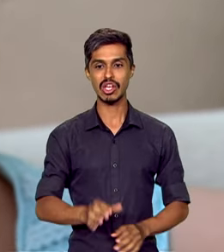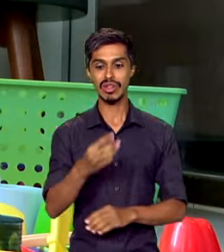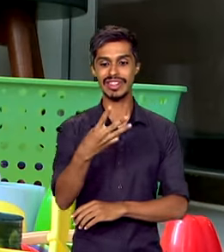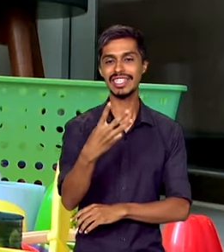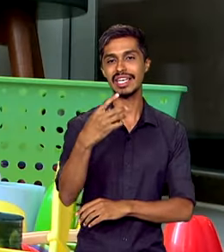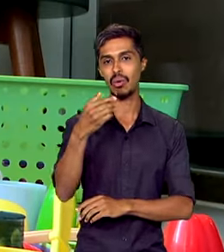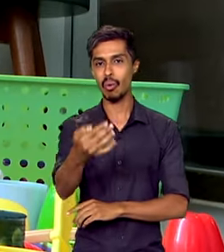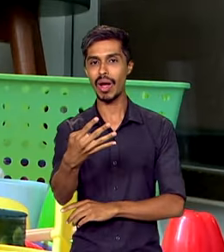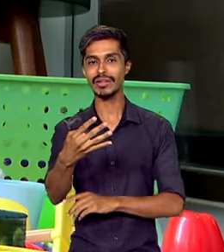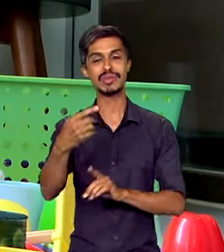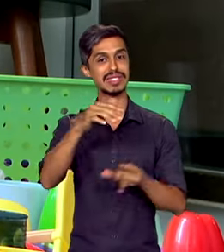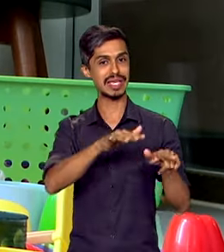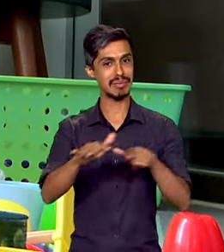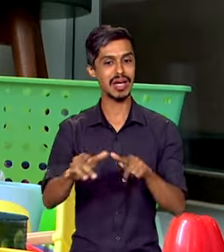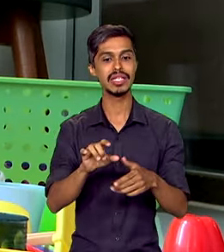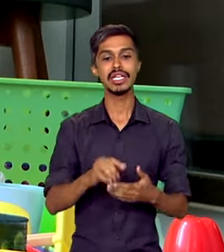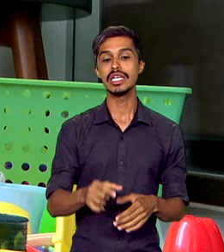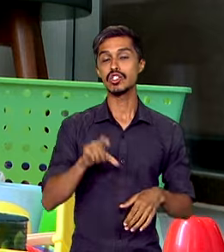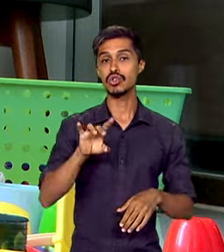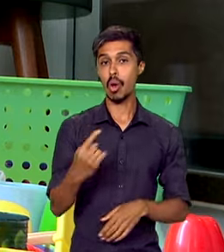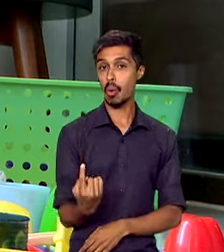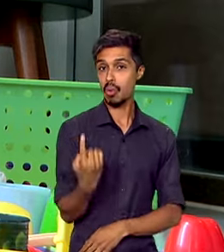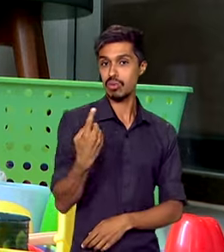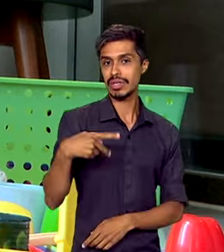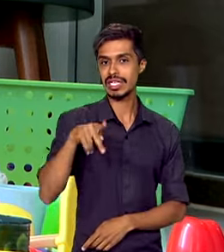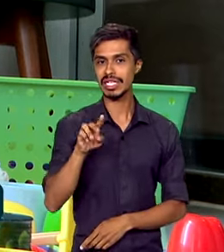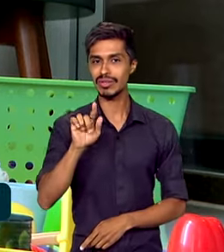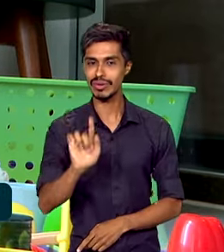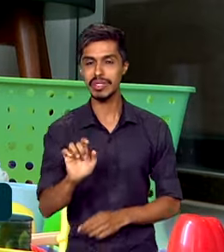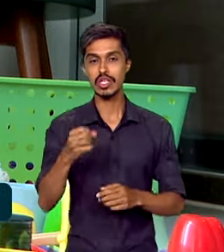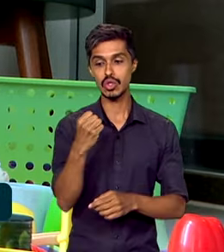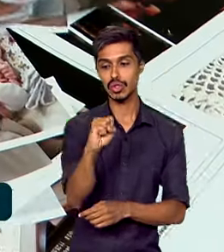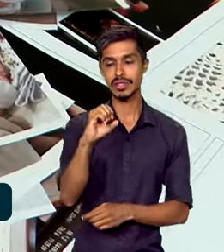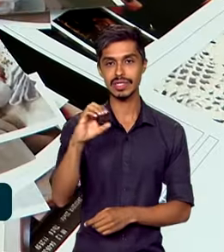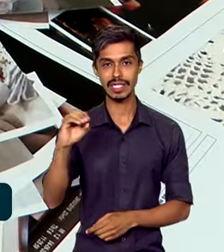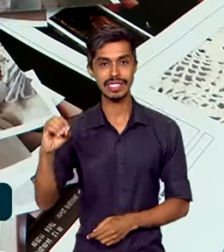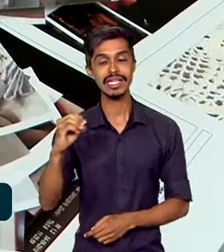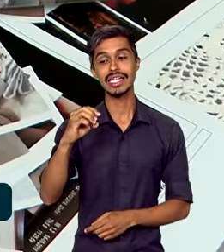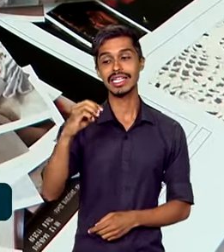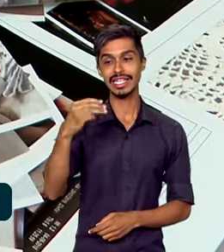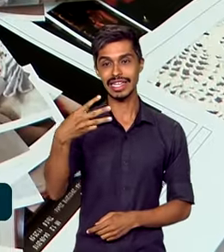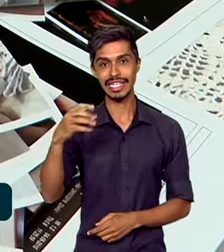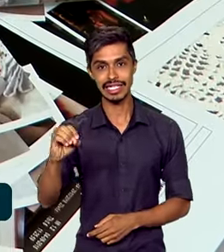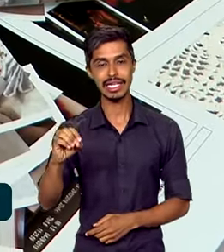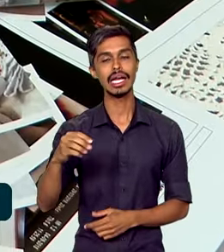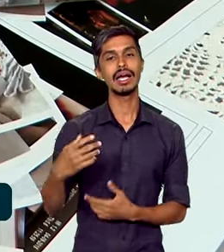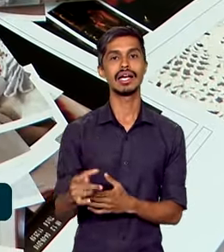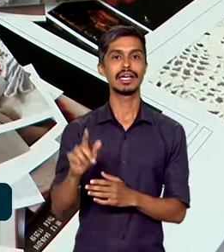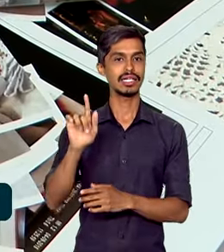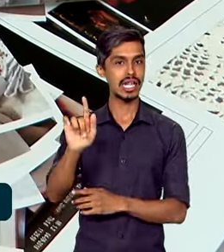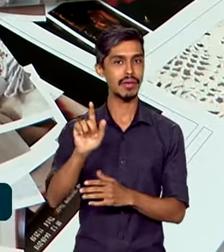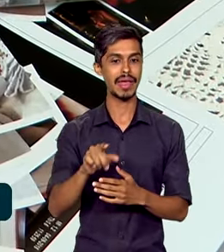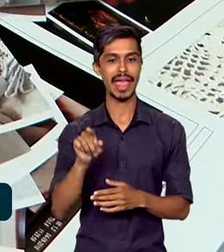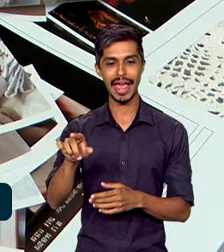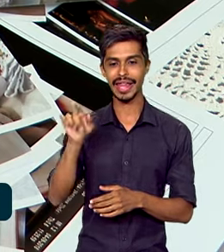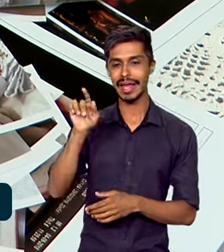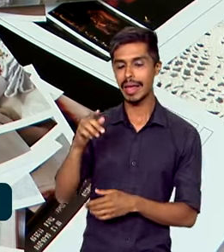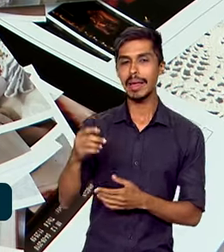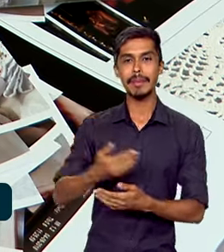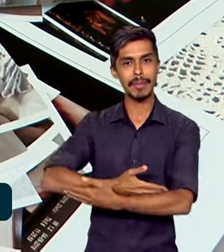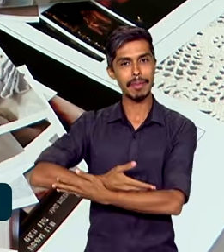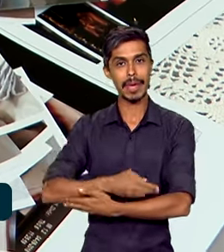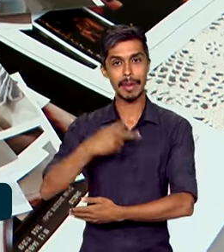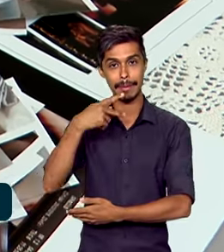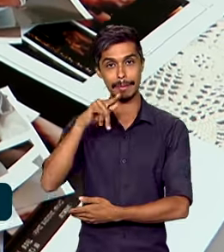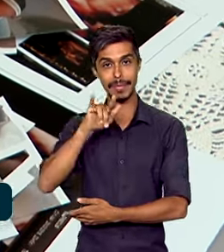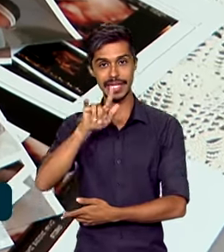semanas e com apenas 1 kg 830 G ela foi diagnosticada como bebê Pig